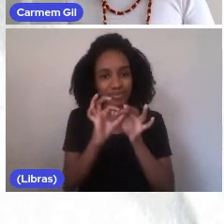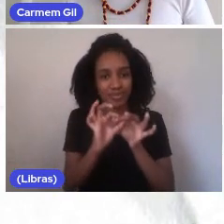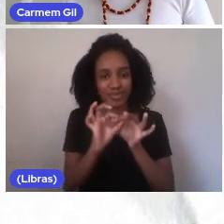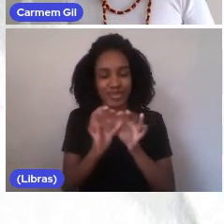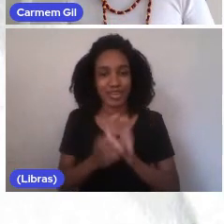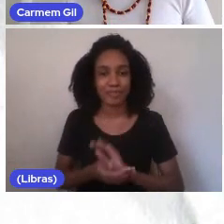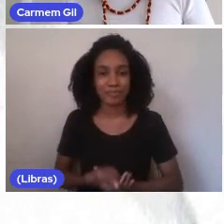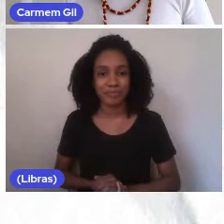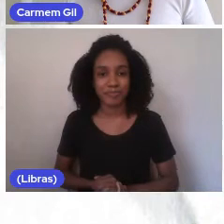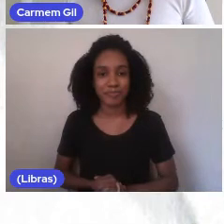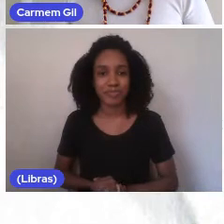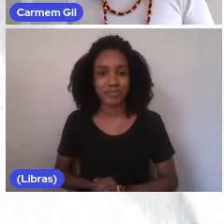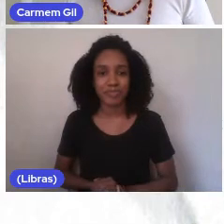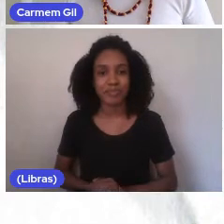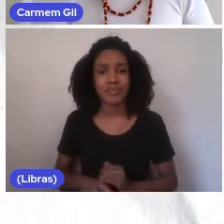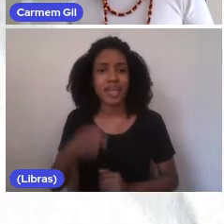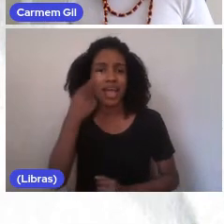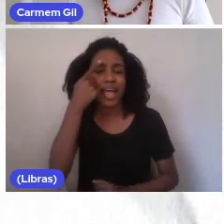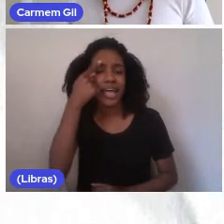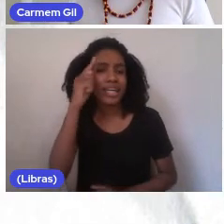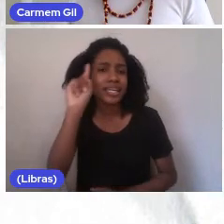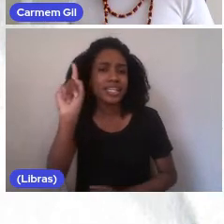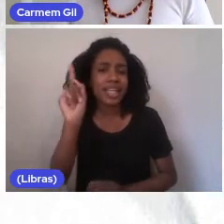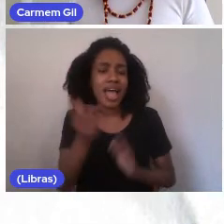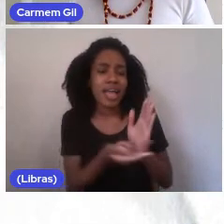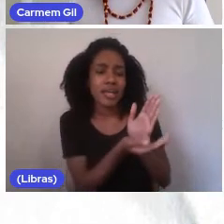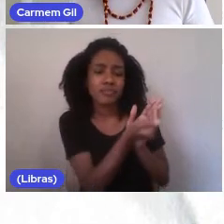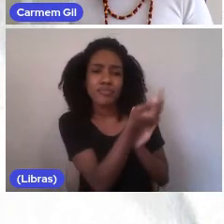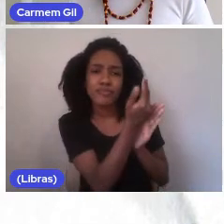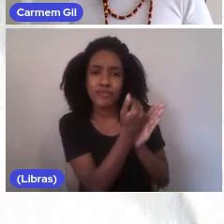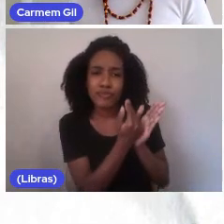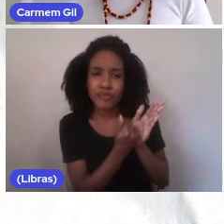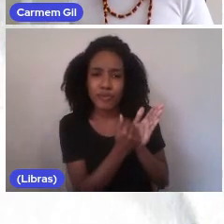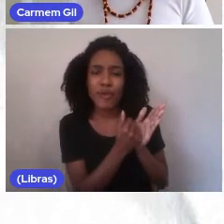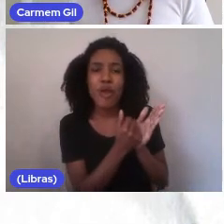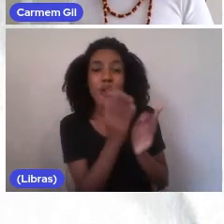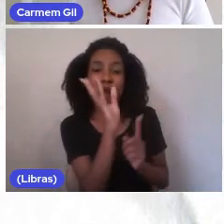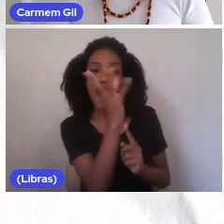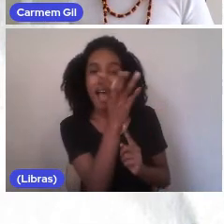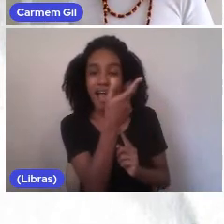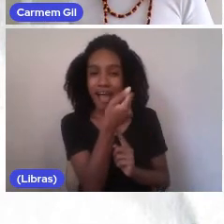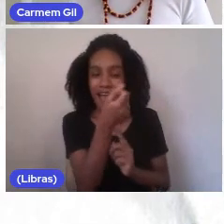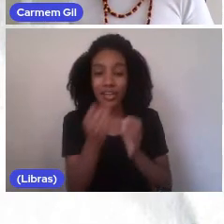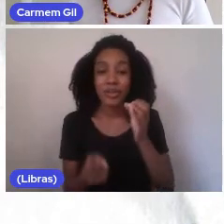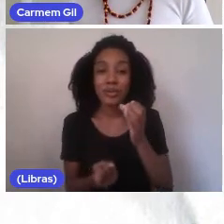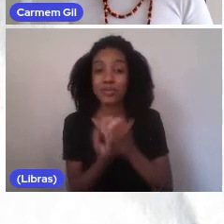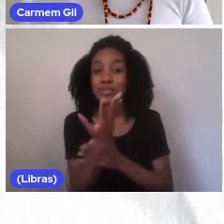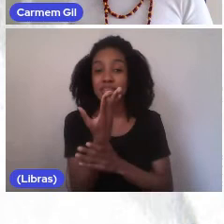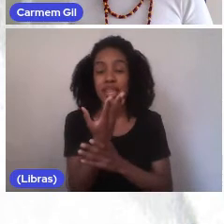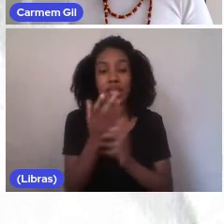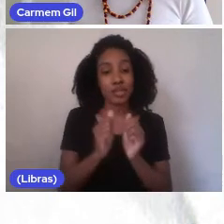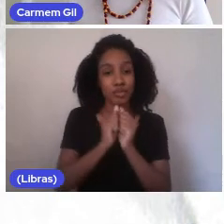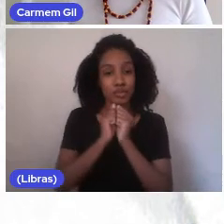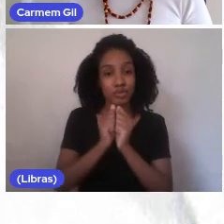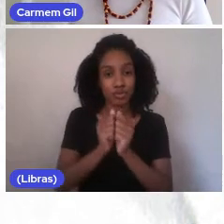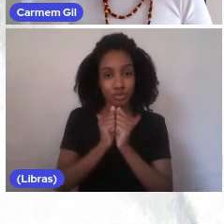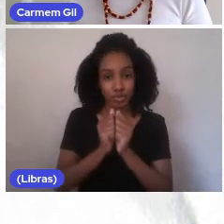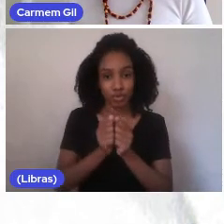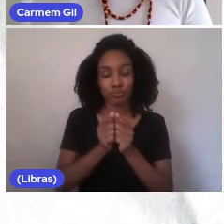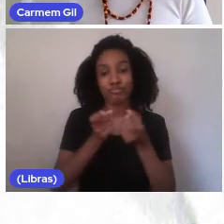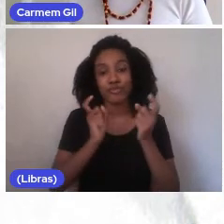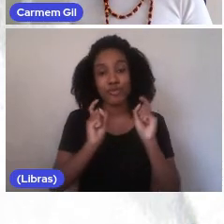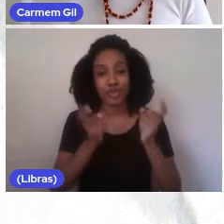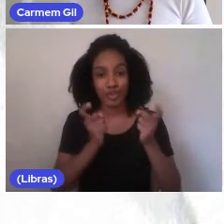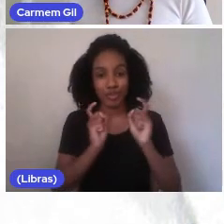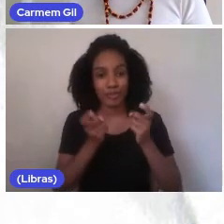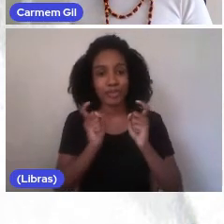A ideia da logo foi construída em conjunto, é um trabalho coletivo, então, numa